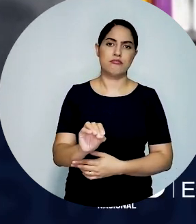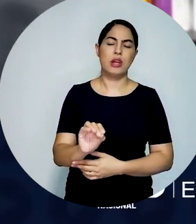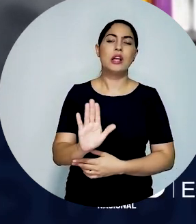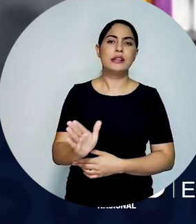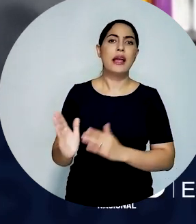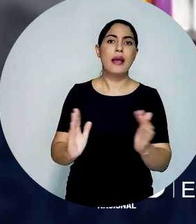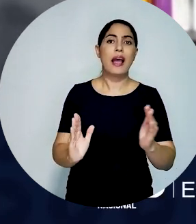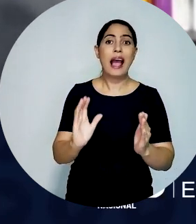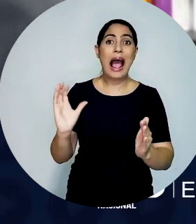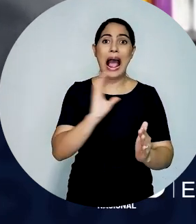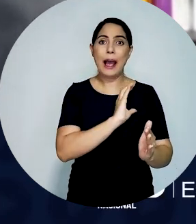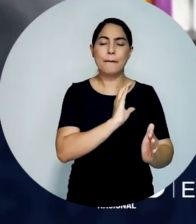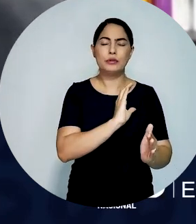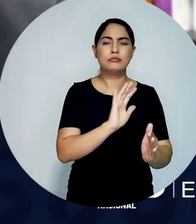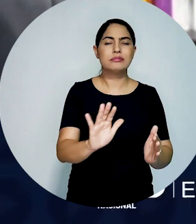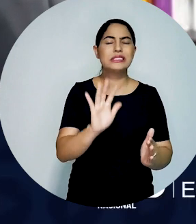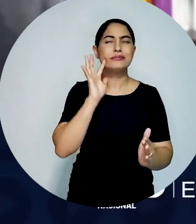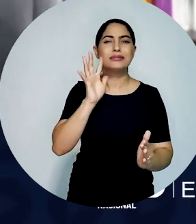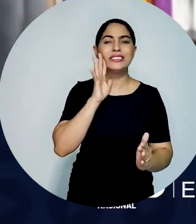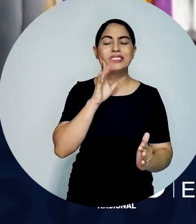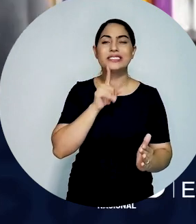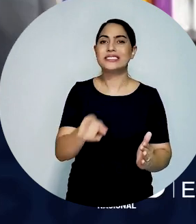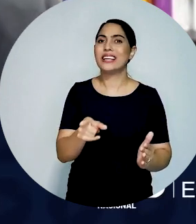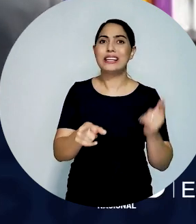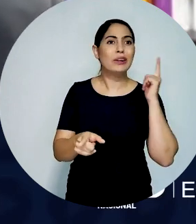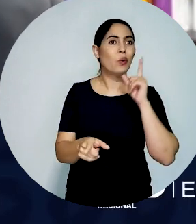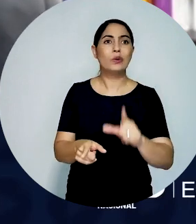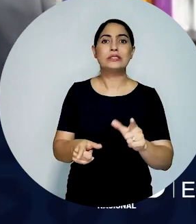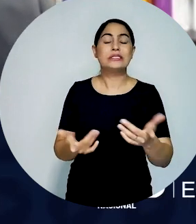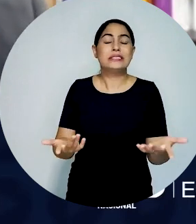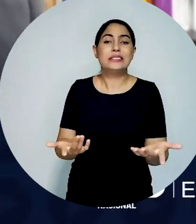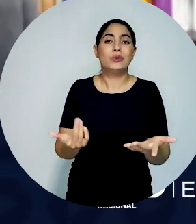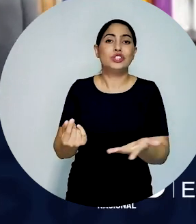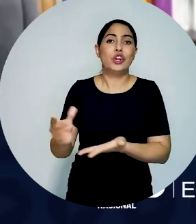vão estar acontecendo, né? Ele ainda